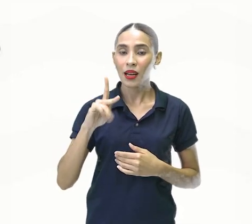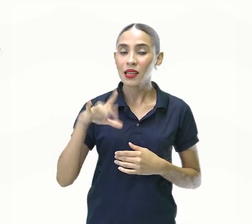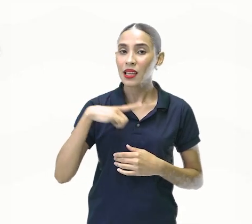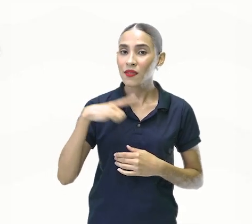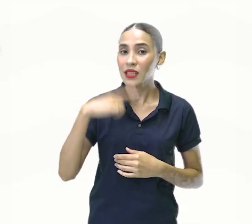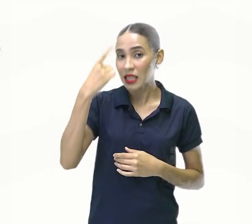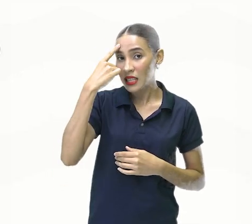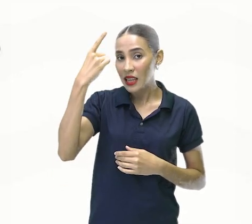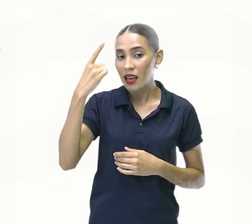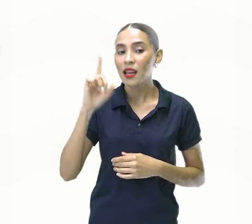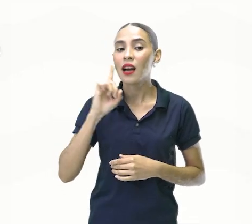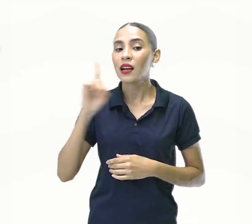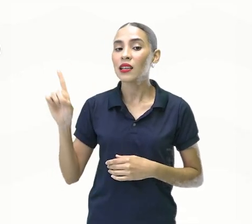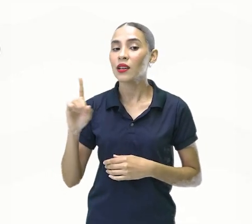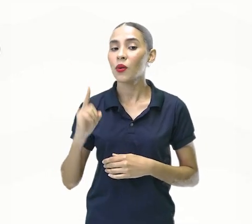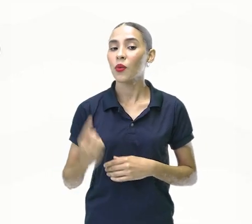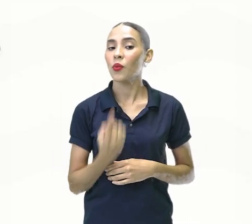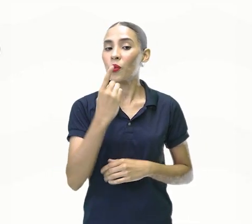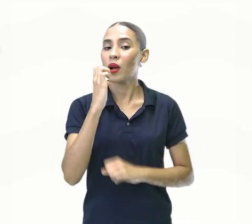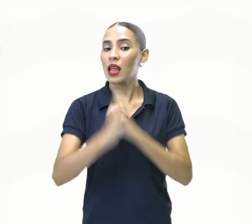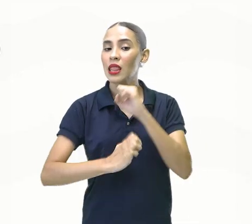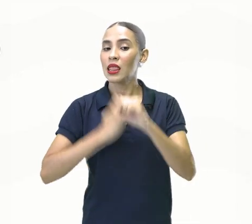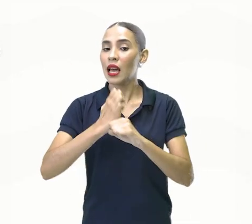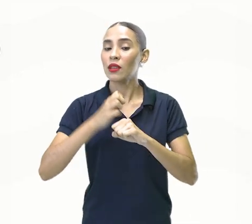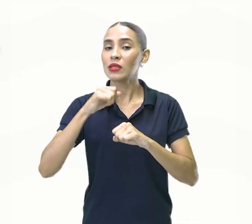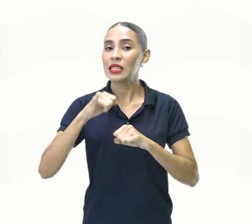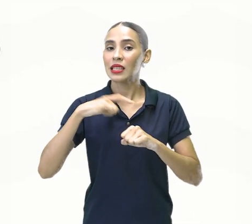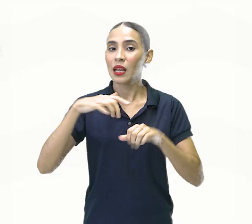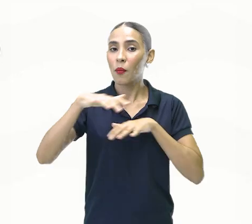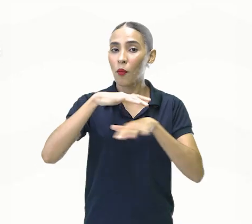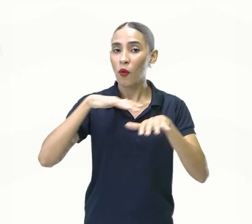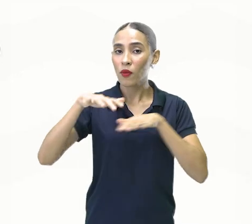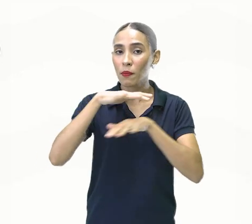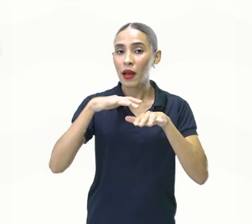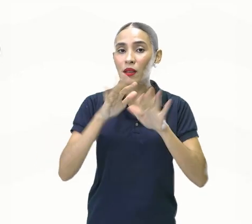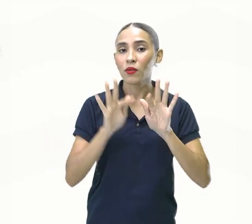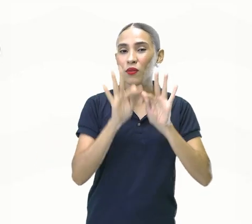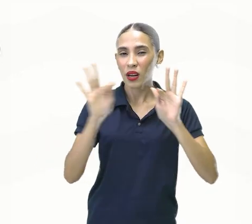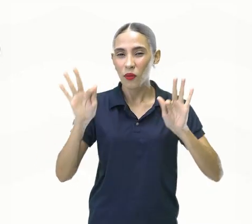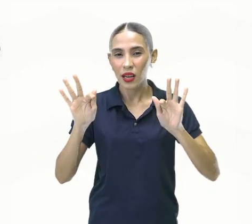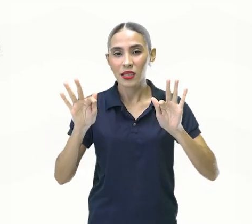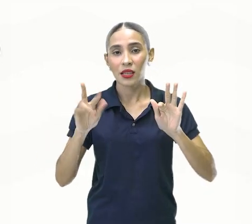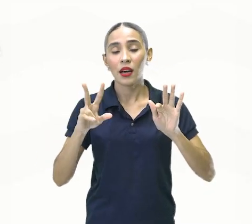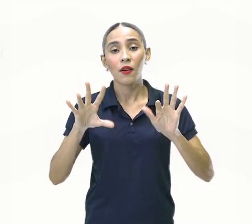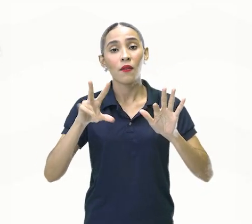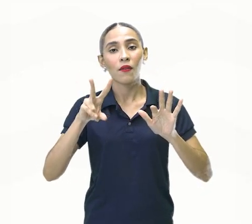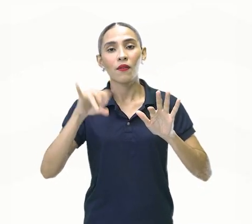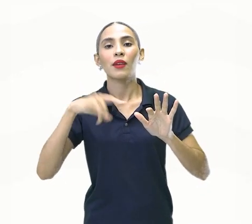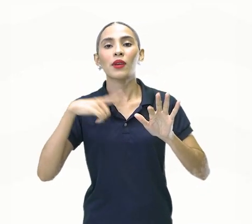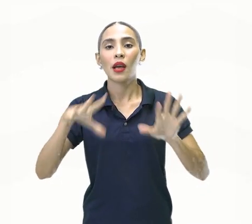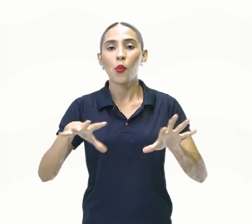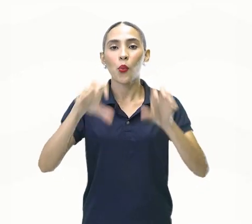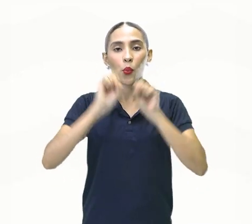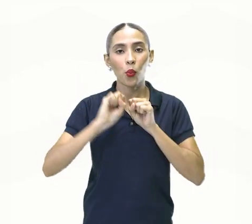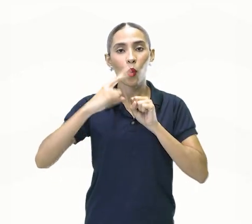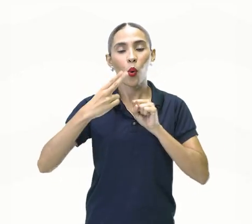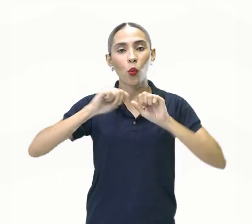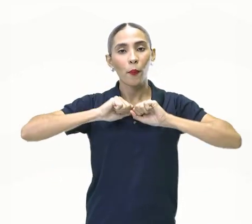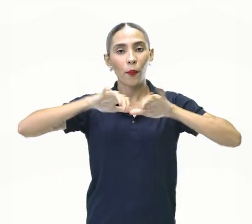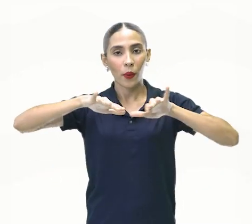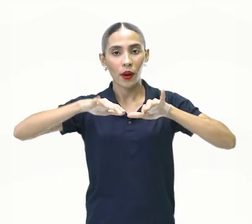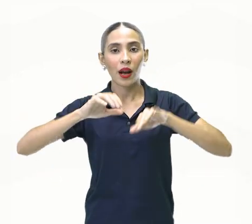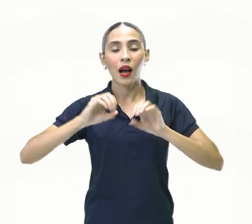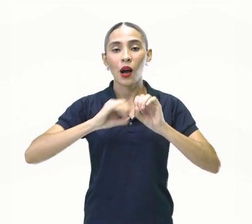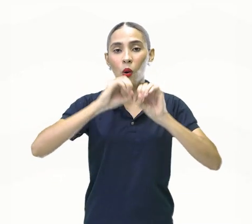a seguinte ideia, que um elétron, oscilando com frequência, emite ou absorve uma onda.